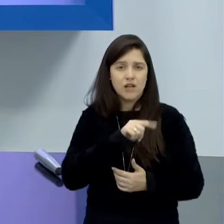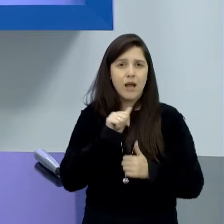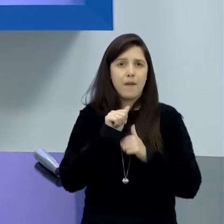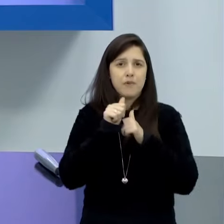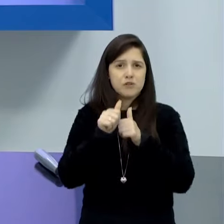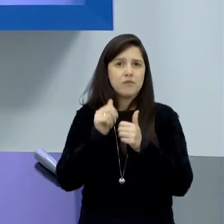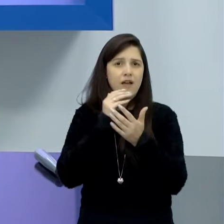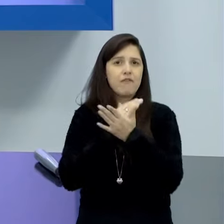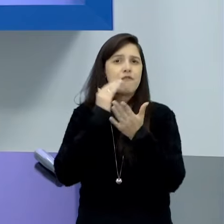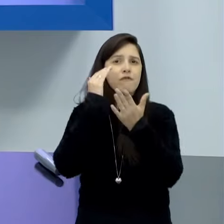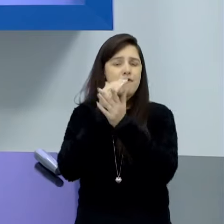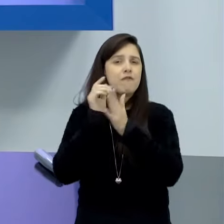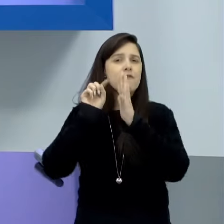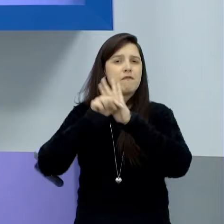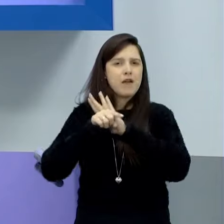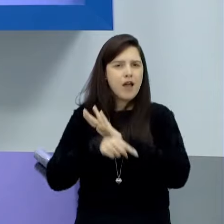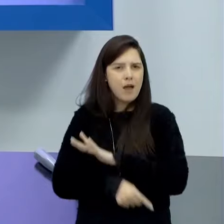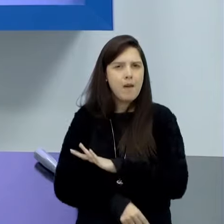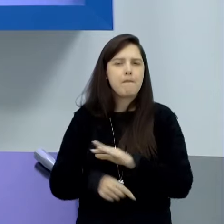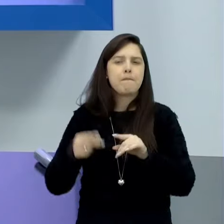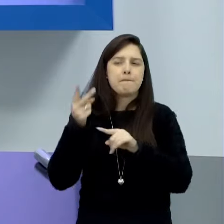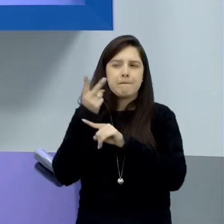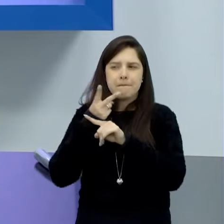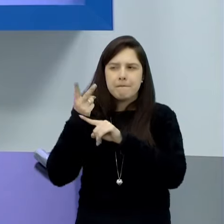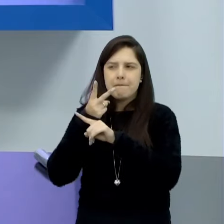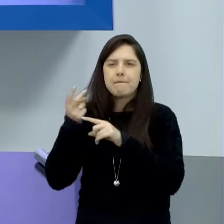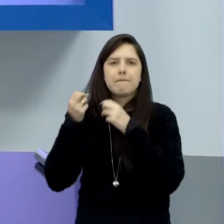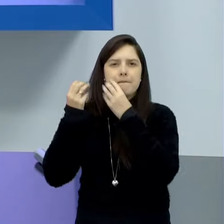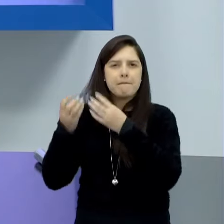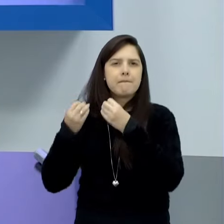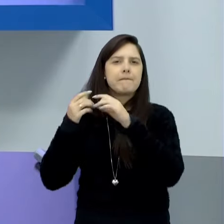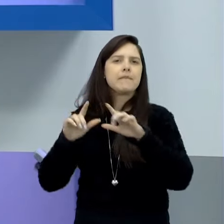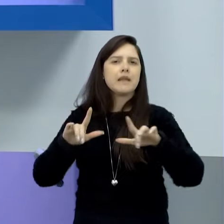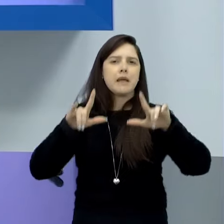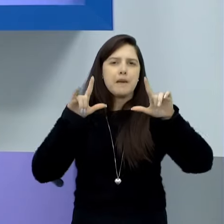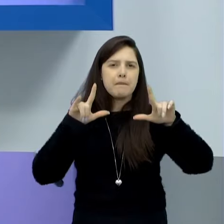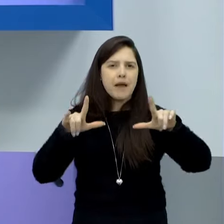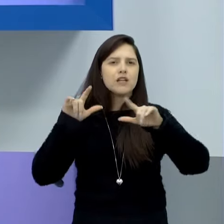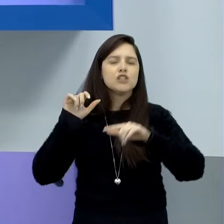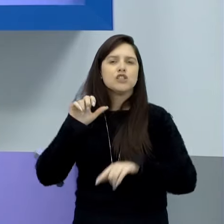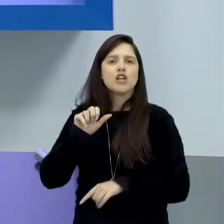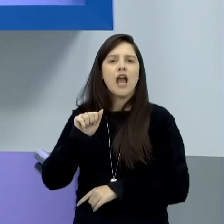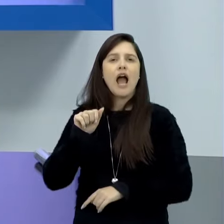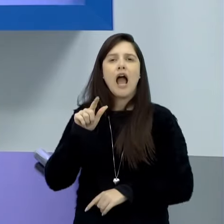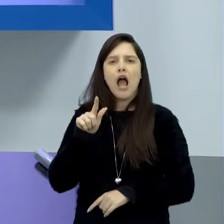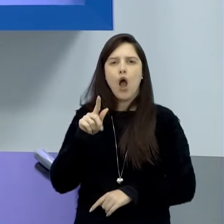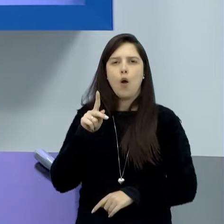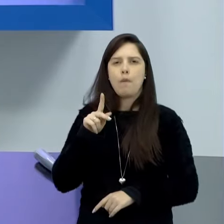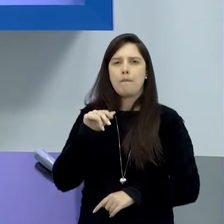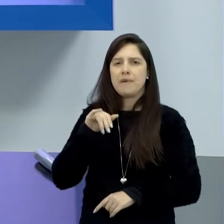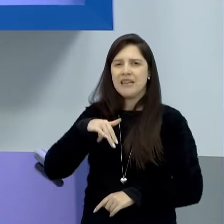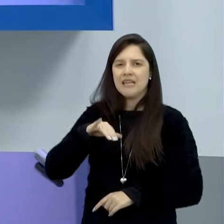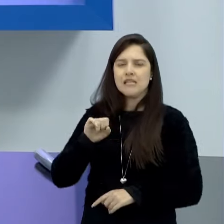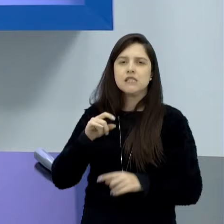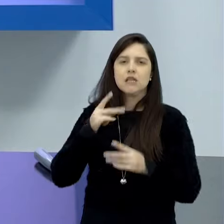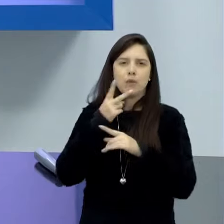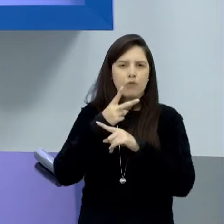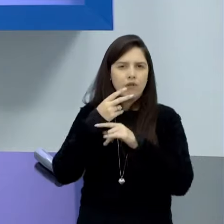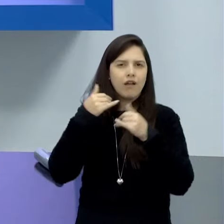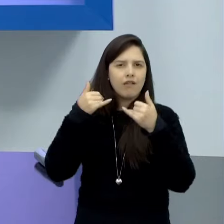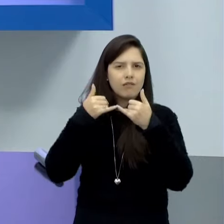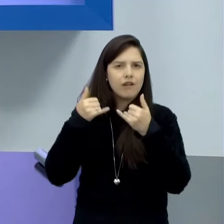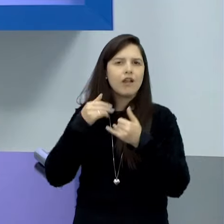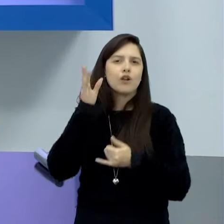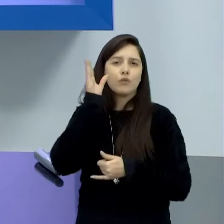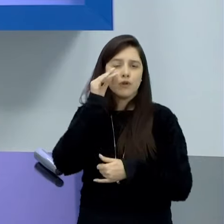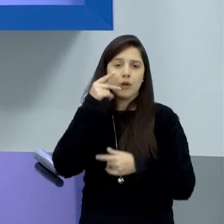muito mais, procurando mais informações, imagens desses alpinistas na internet, e essa curiosidade ela